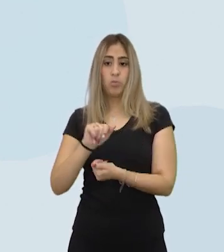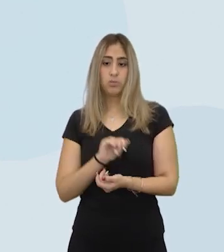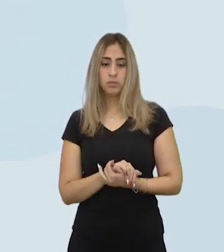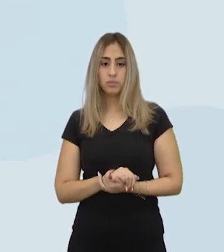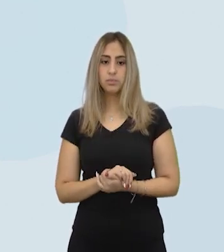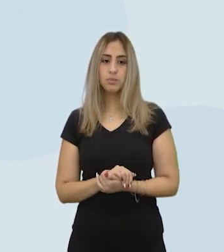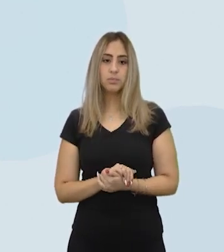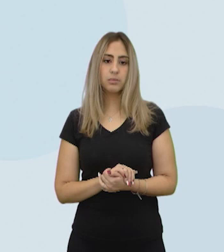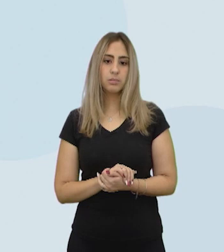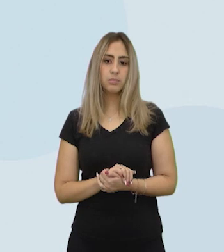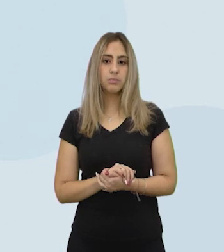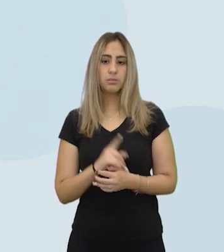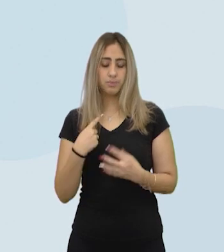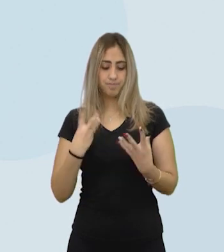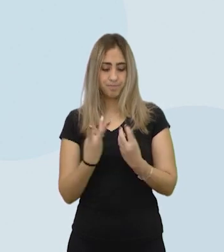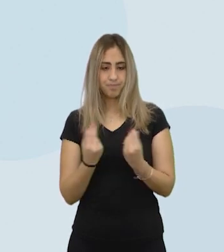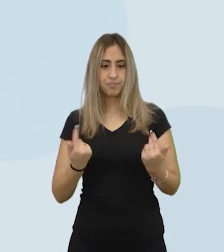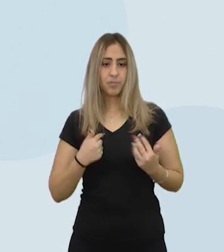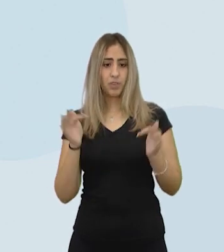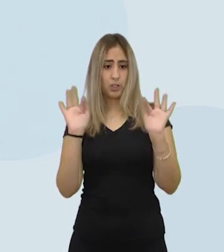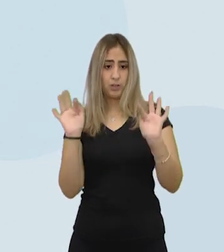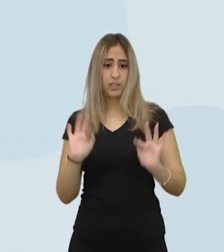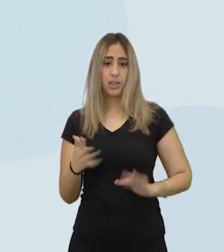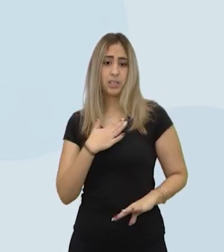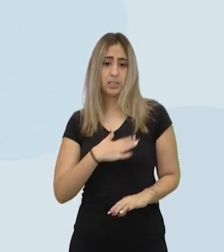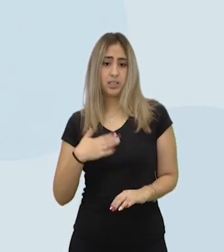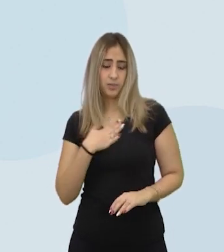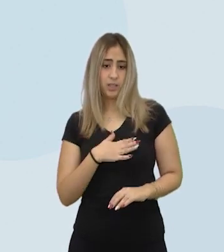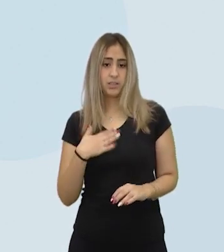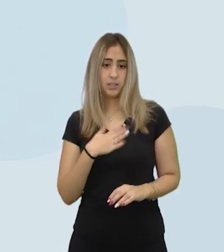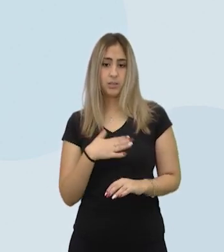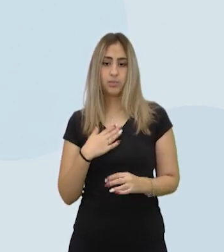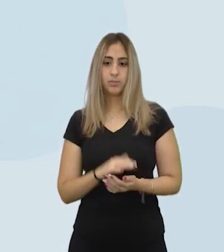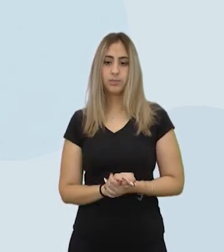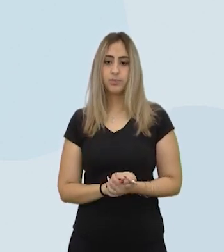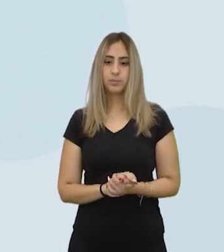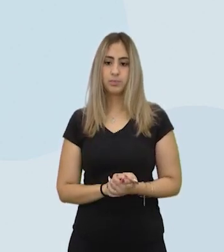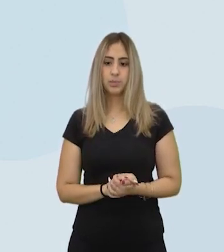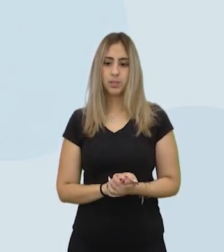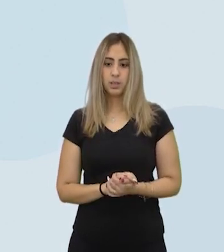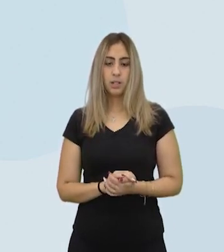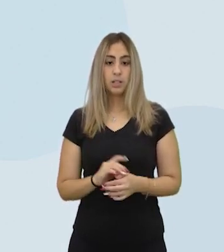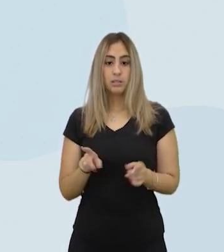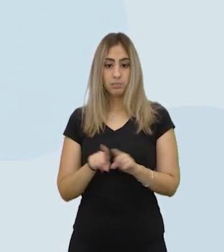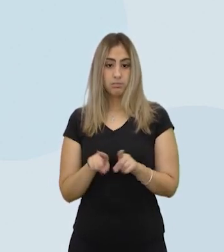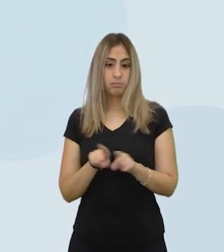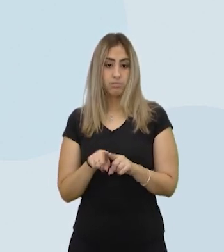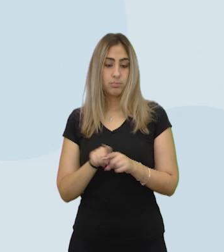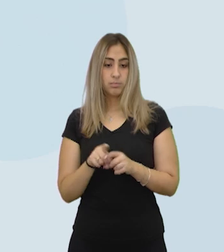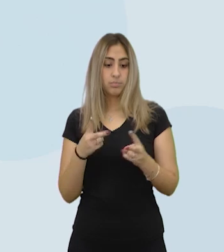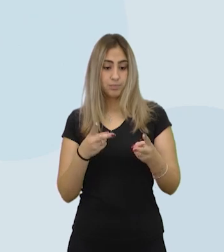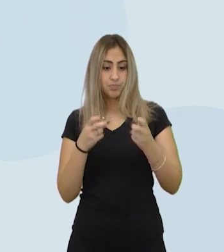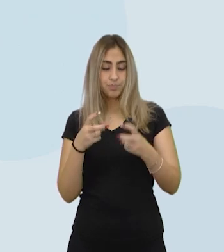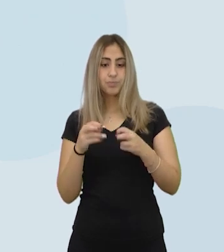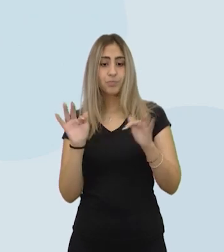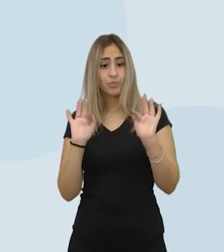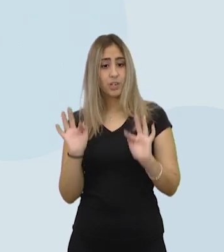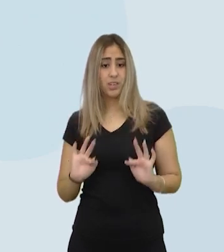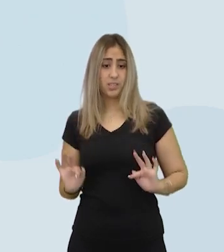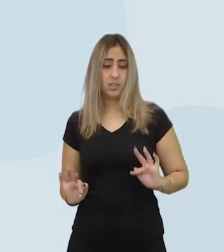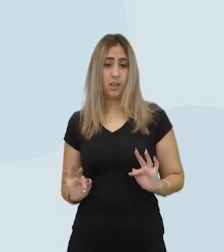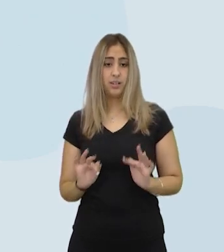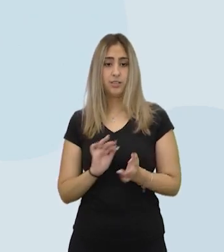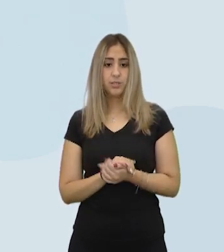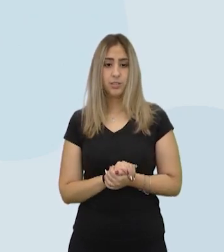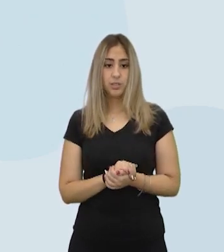quê? Aspecto de felicidade e satisfação de vida e aspecto de felicidade, desculpa, e depois ele coloca o